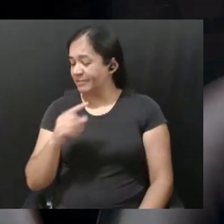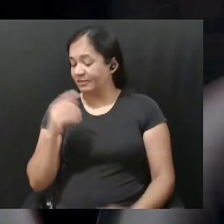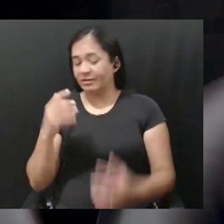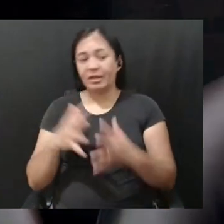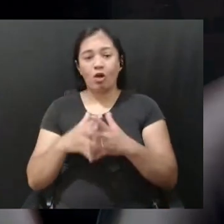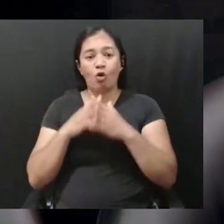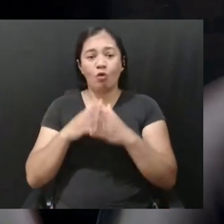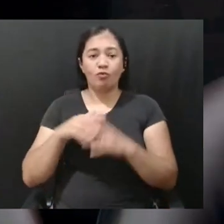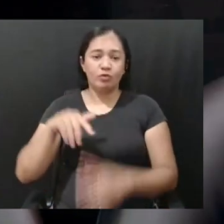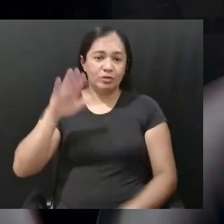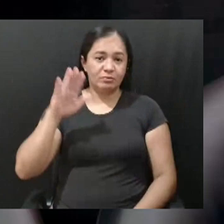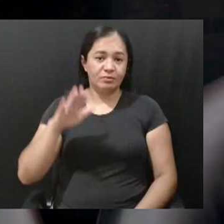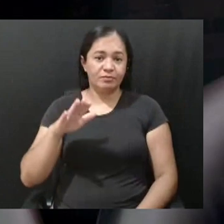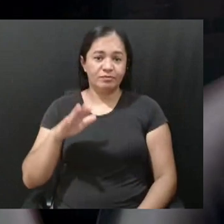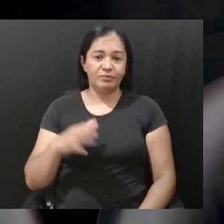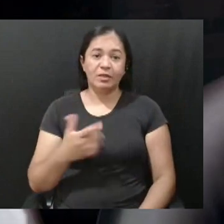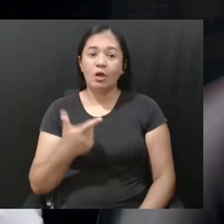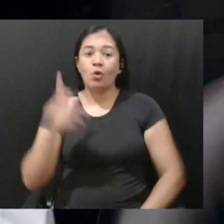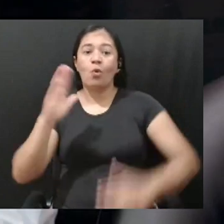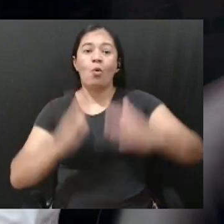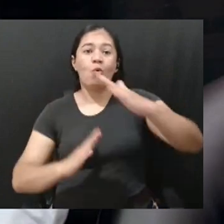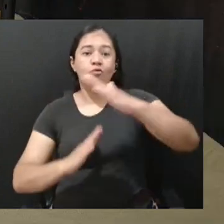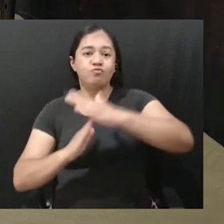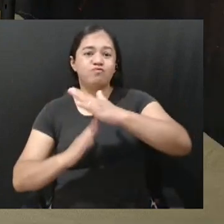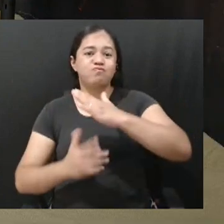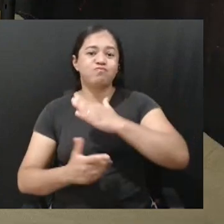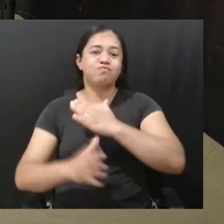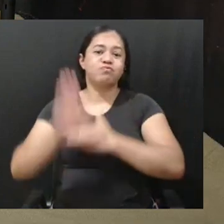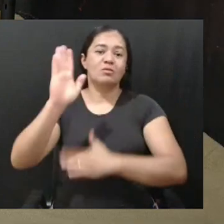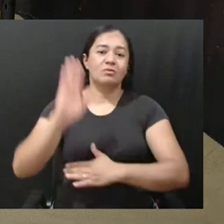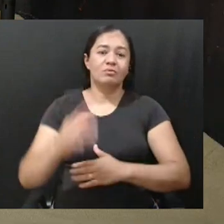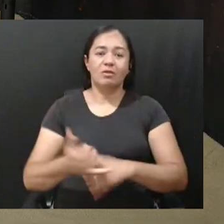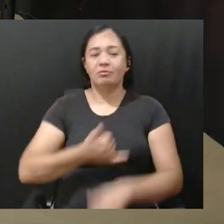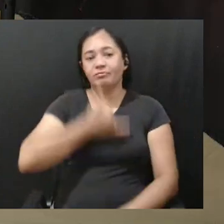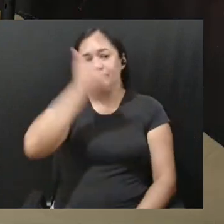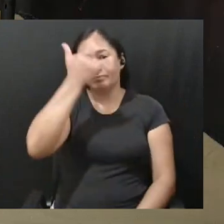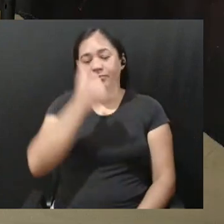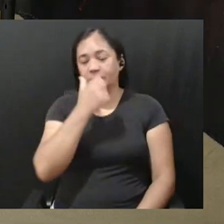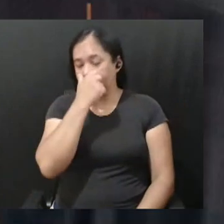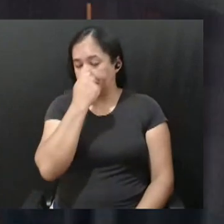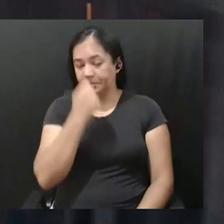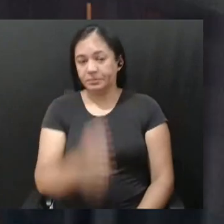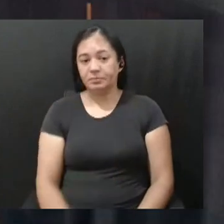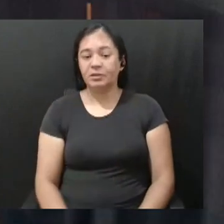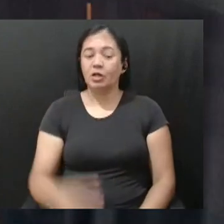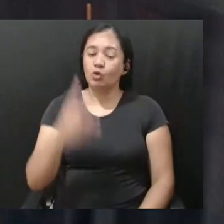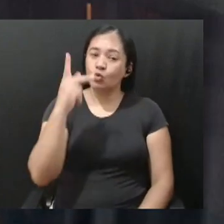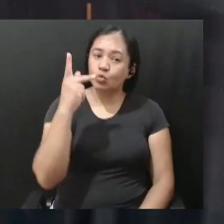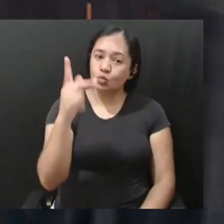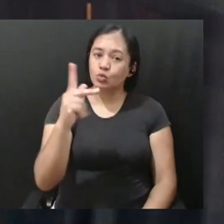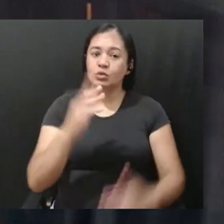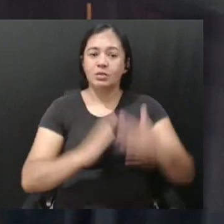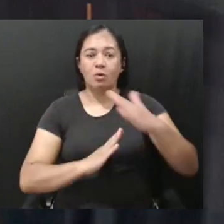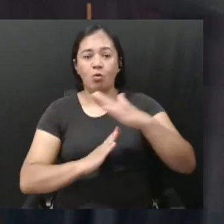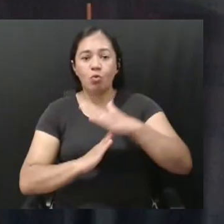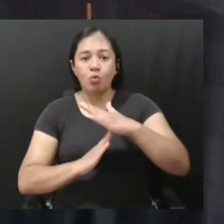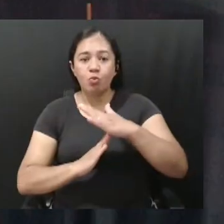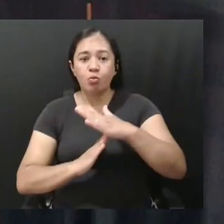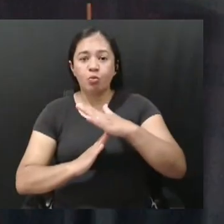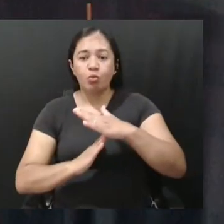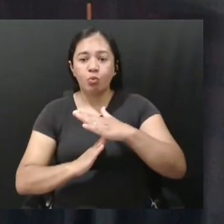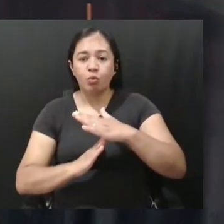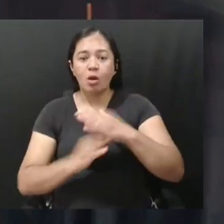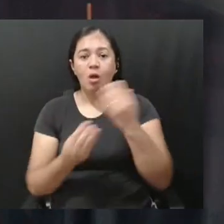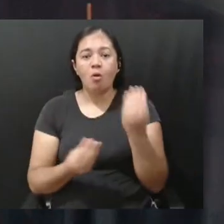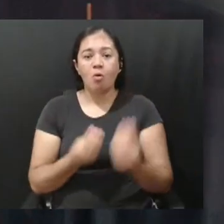outro limite, né? Que é trair você mesmo, né? É um limite seu, né? De como você se porta, né?